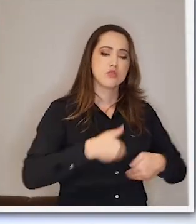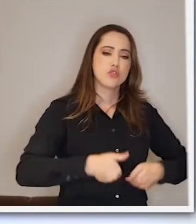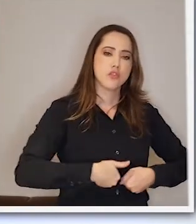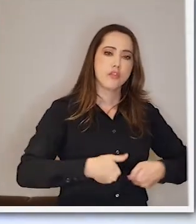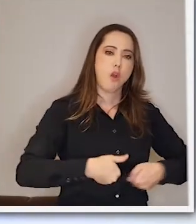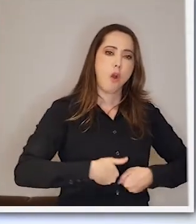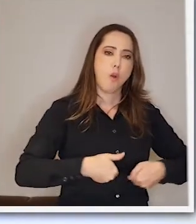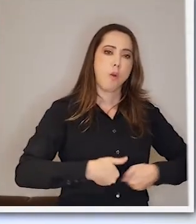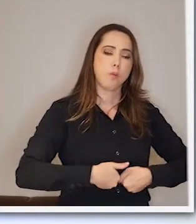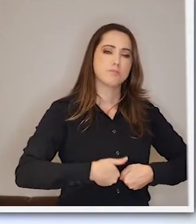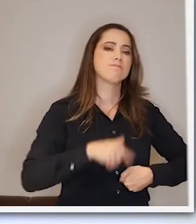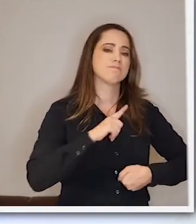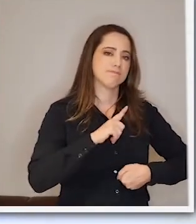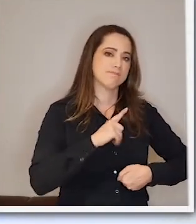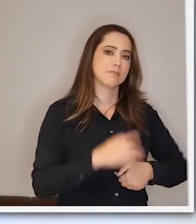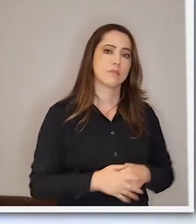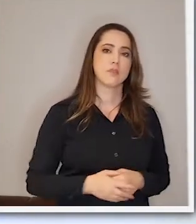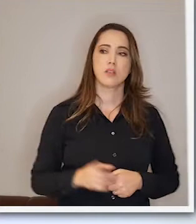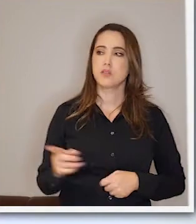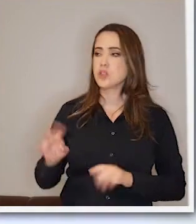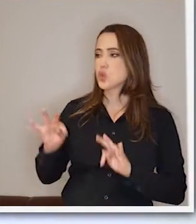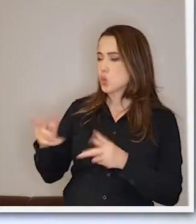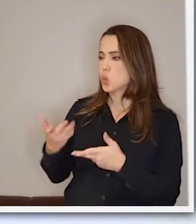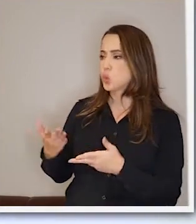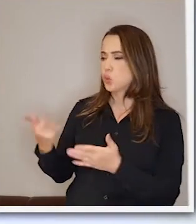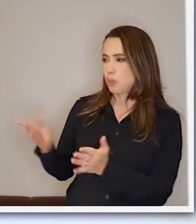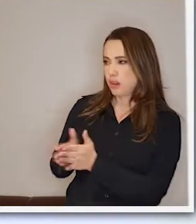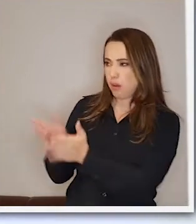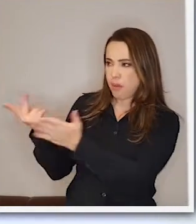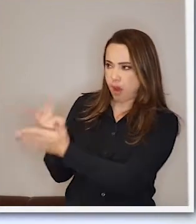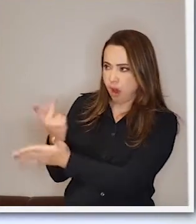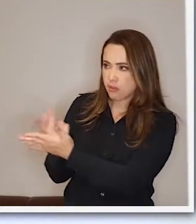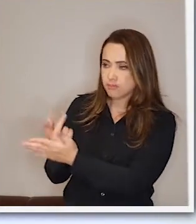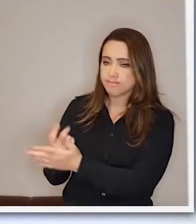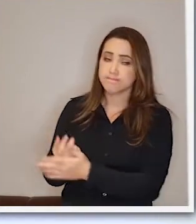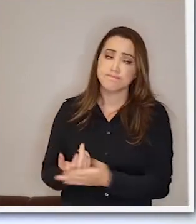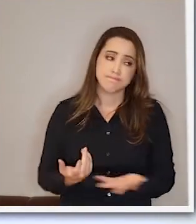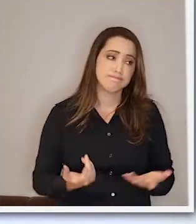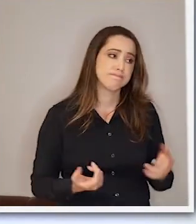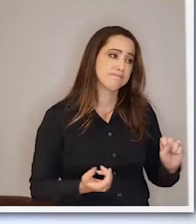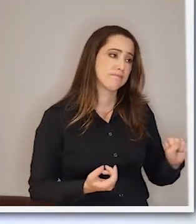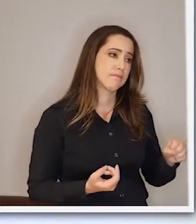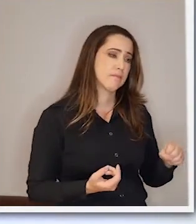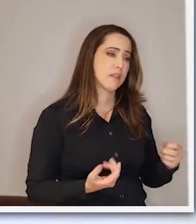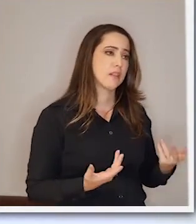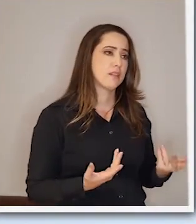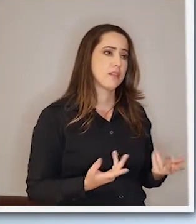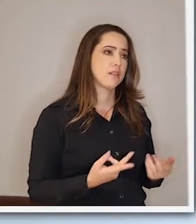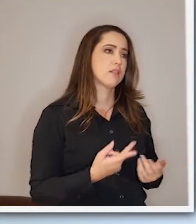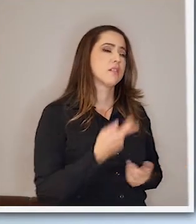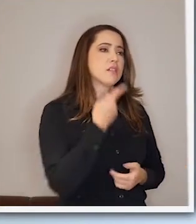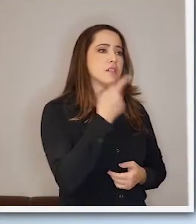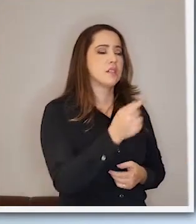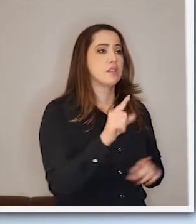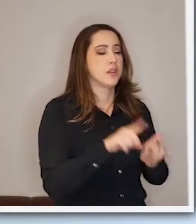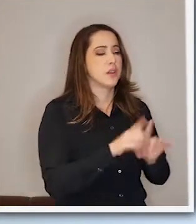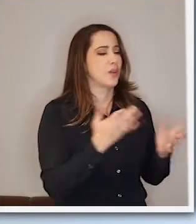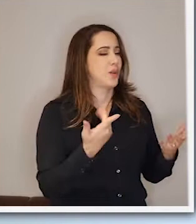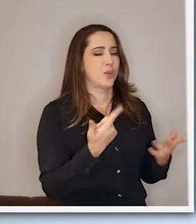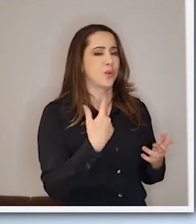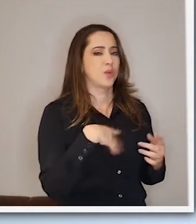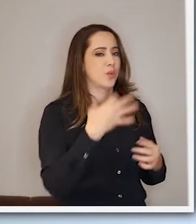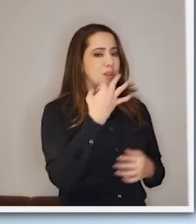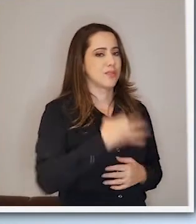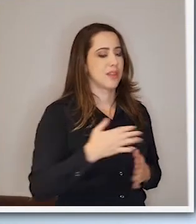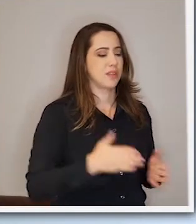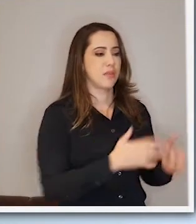fome. Com o falecimento dela, após o falecimento dela. Você tinha tudo para descambar, né? Tinha tudo para dar errado, né? E aí é onde eu tenho usado muito